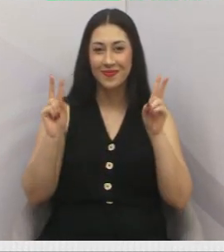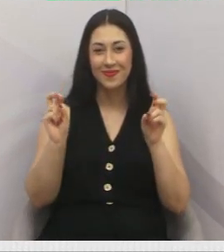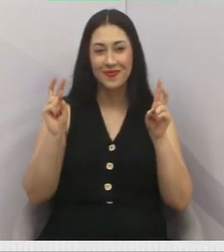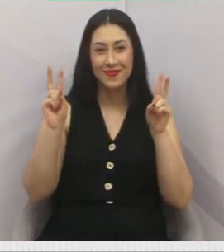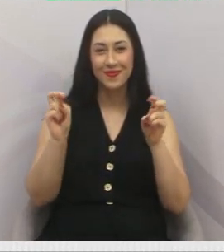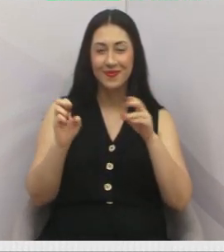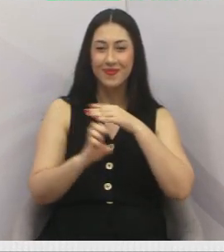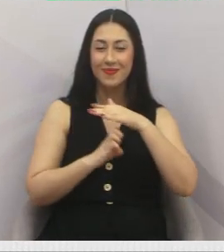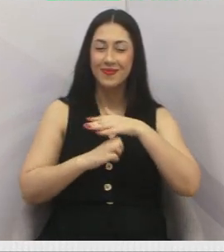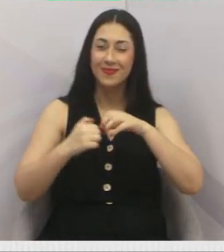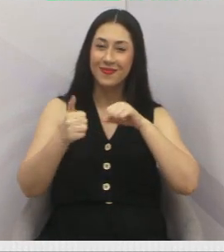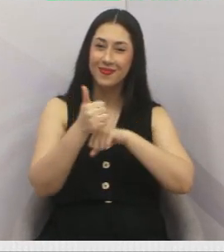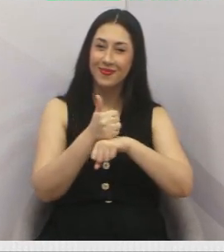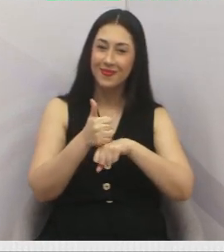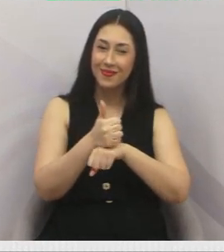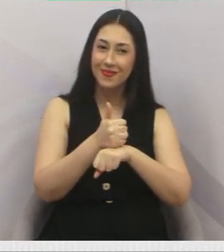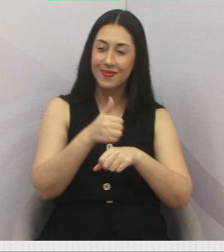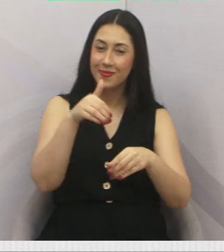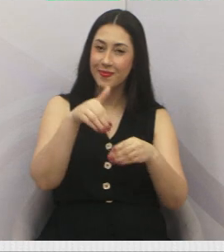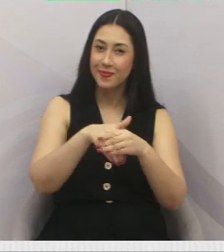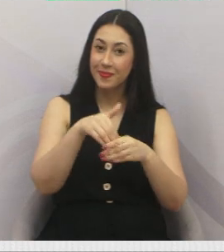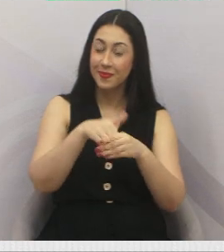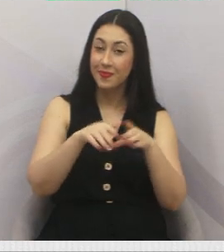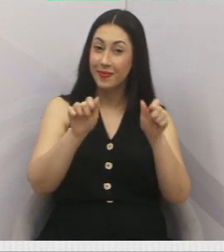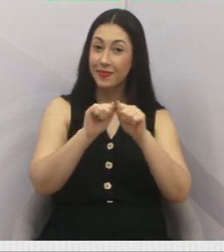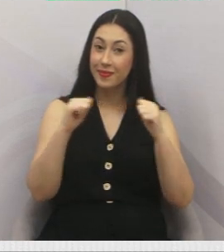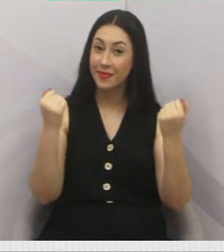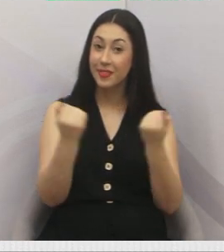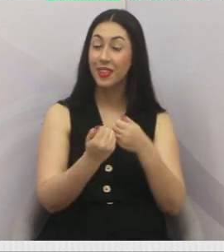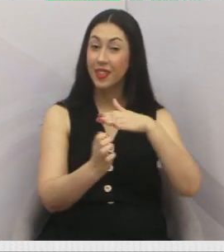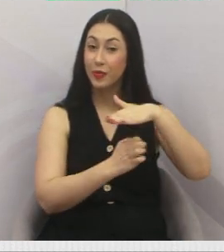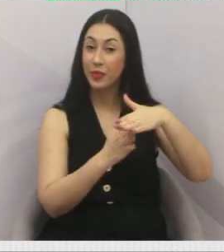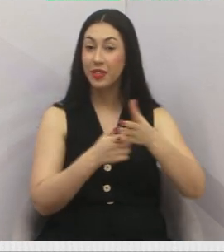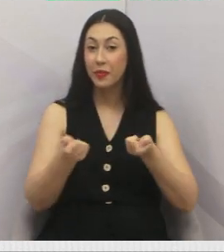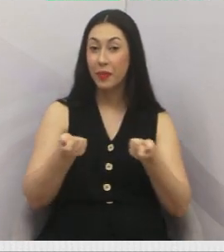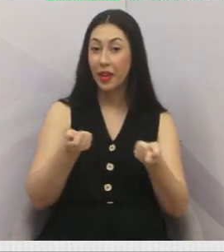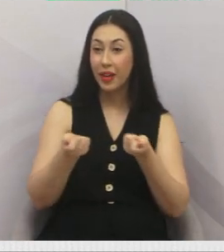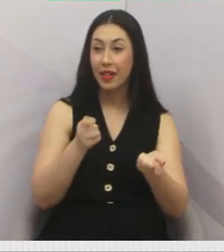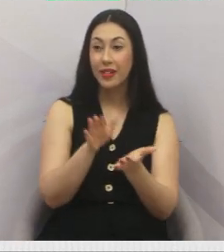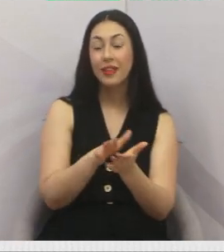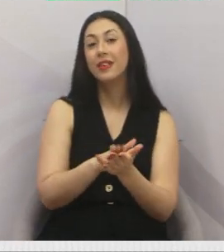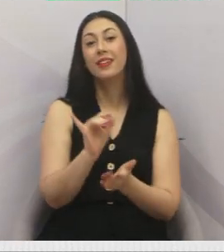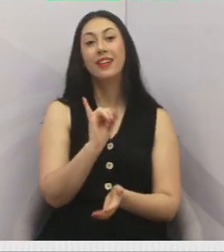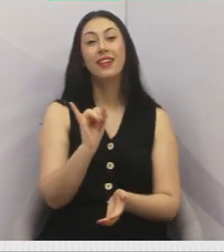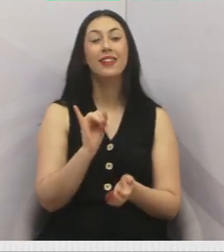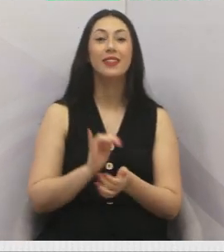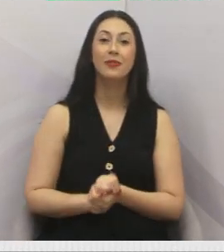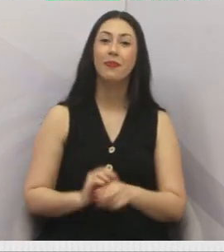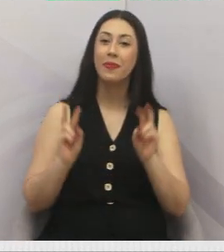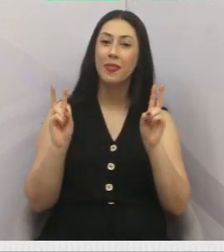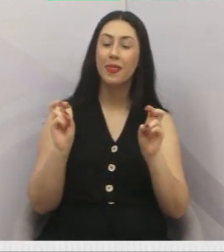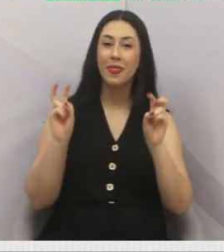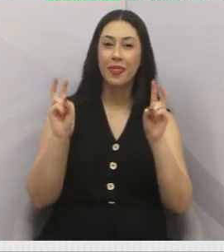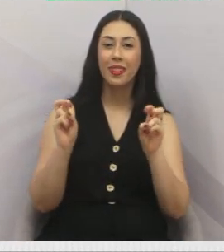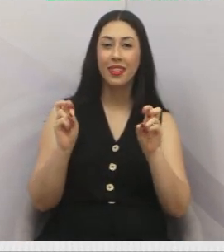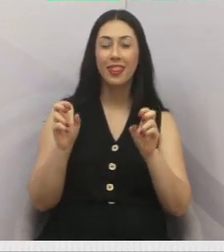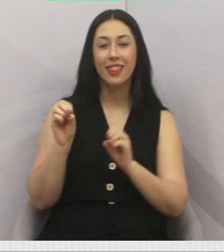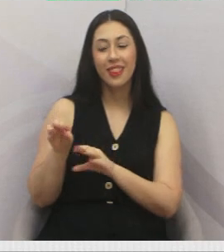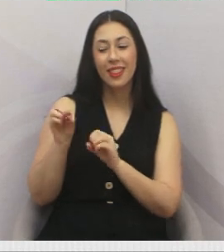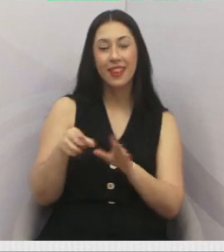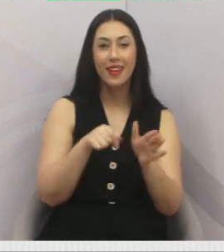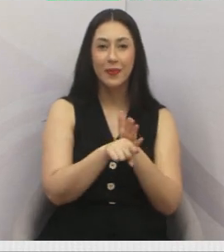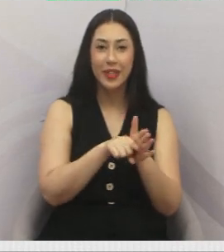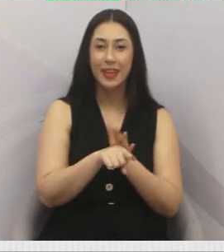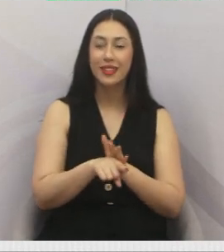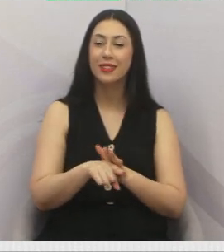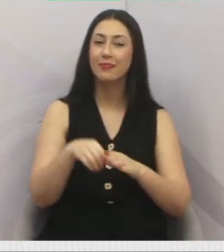Segmento empresas e ou entidades profissionais, um voto para a Associação das Empresas de Mineração de Jacareí. Segmento entidades acadêmicas e de pesquisa,